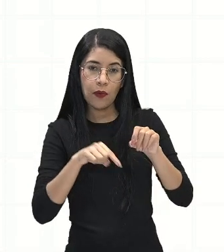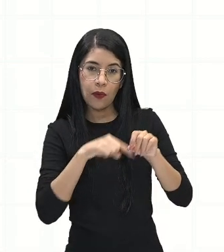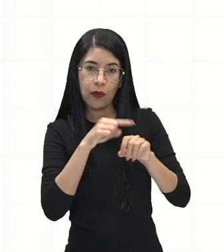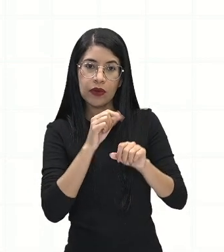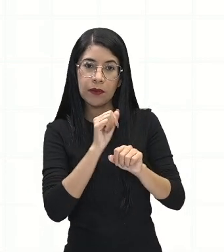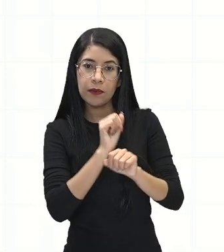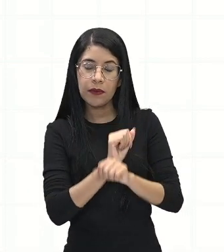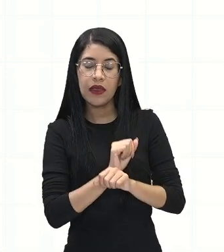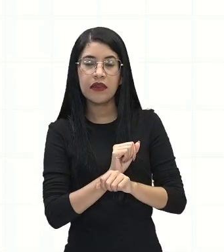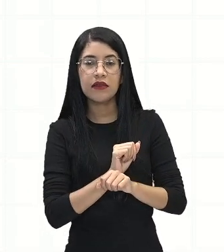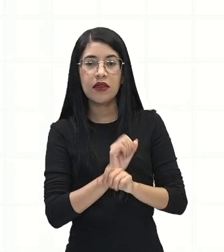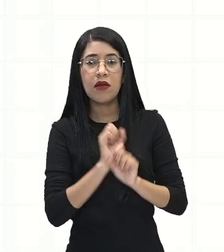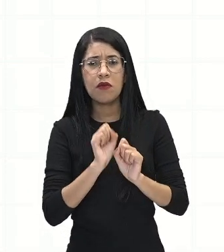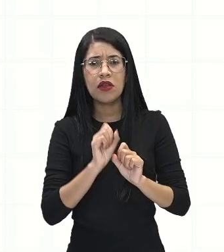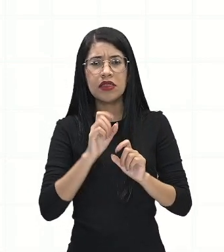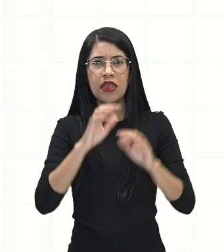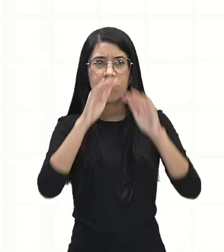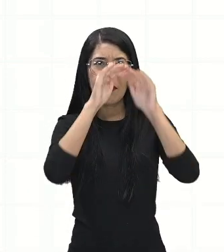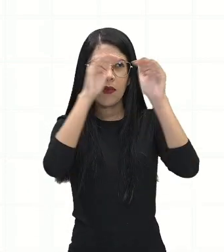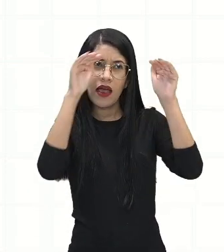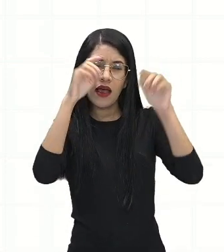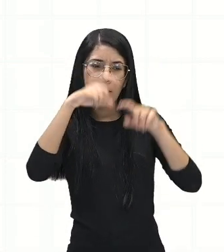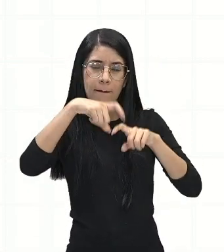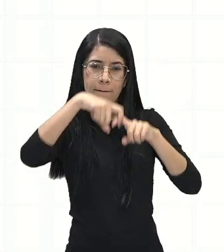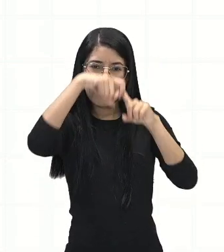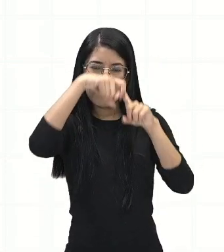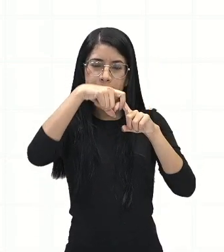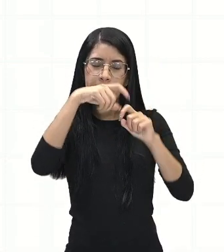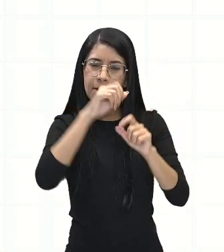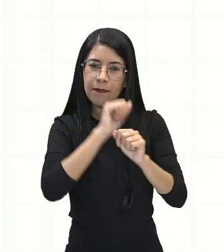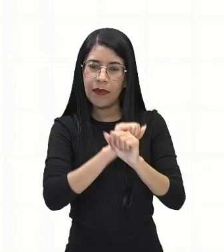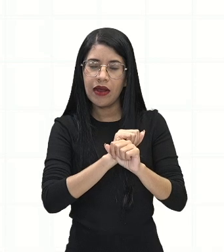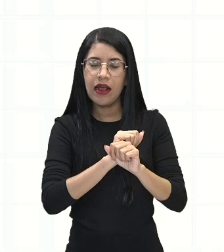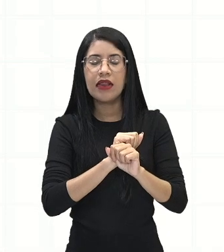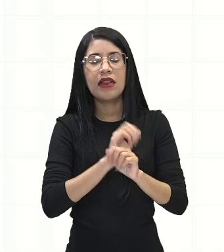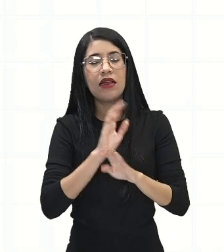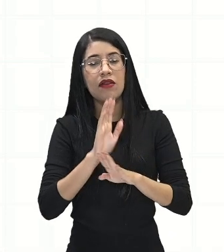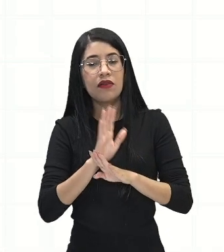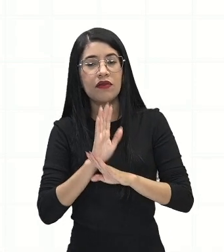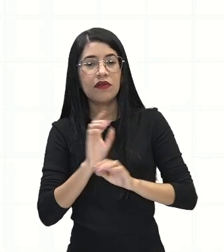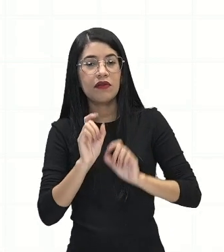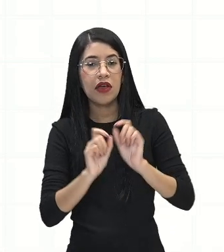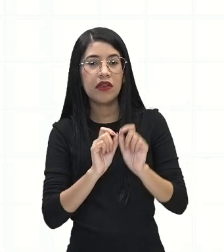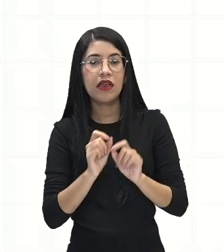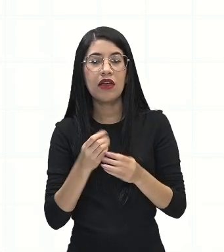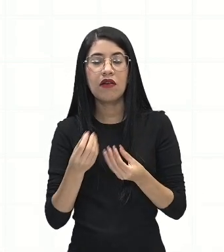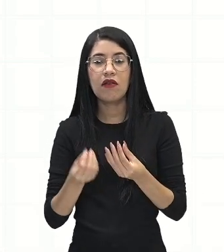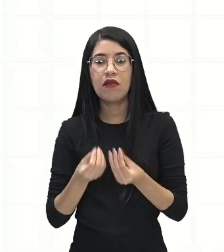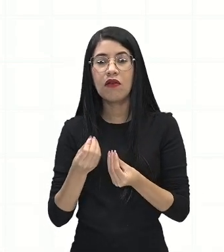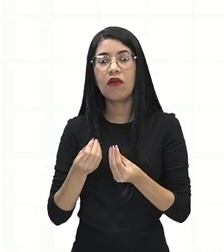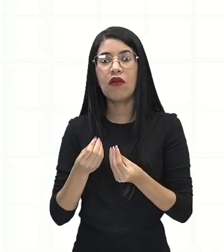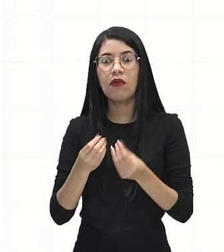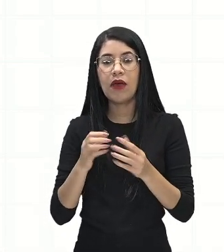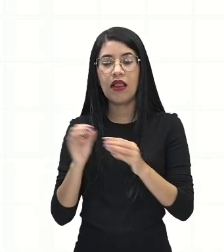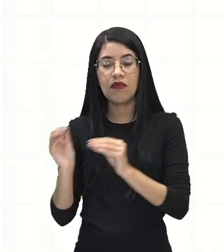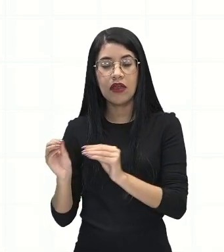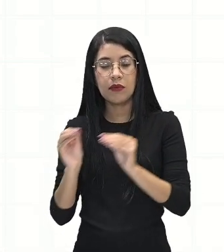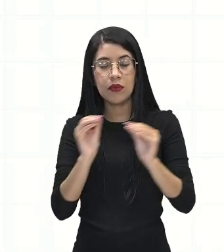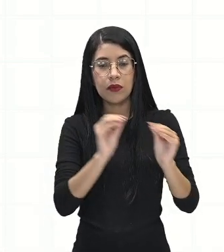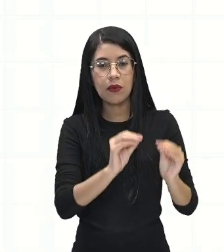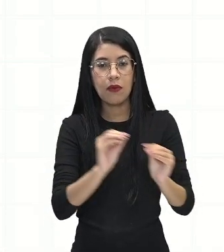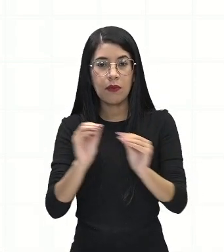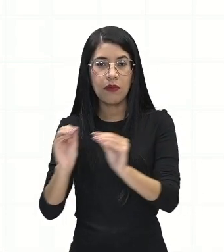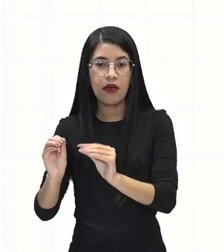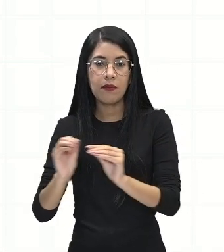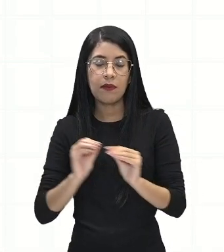pode estar fixa aí no teto, por exemplo, né? E ela vai ajudar, auxiliar aí no transporte desse